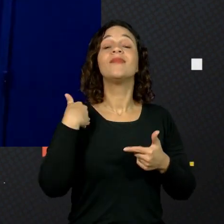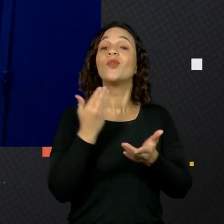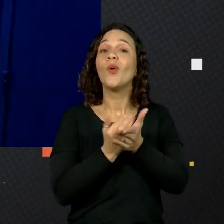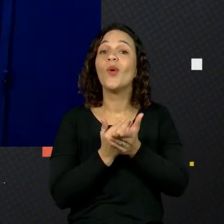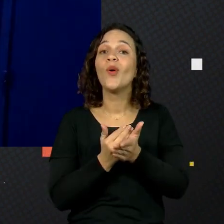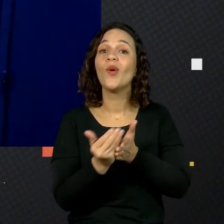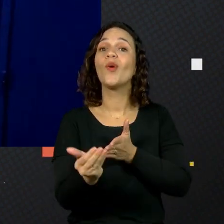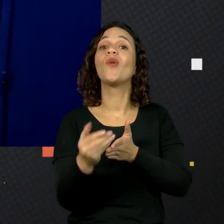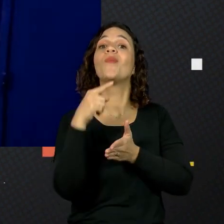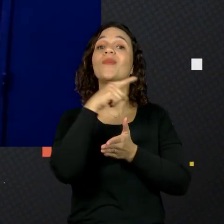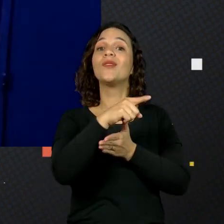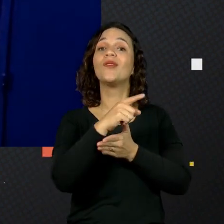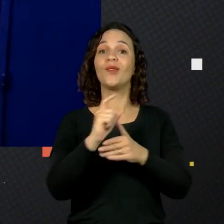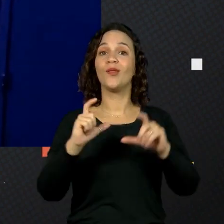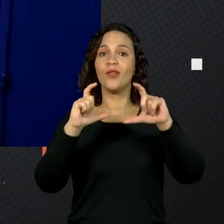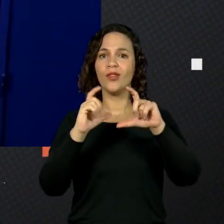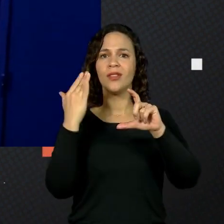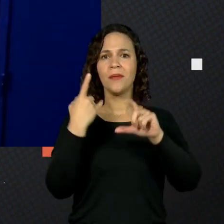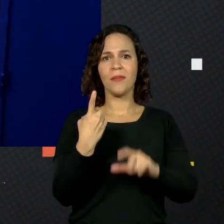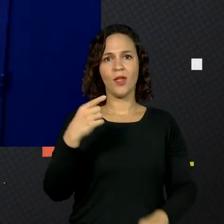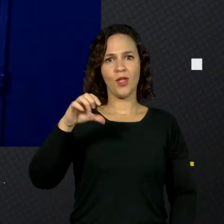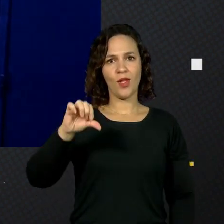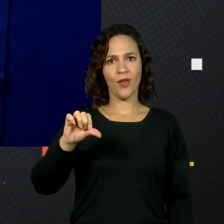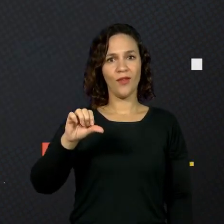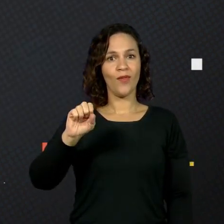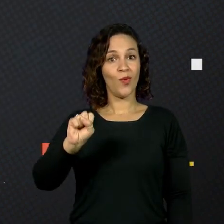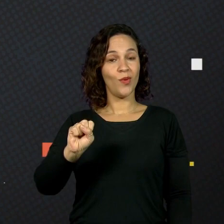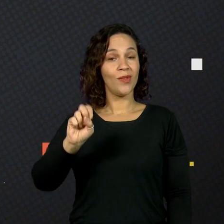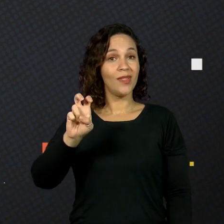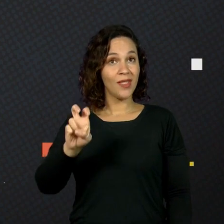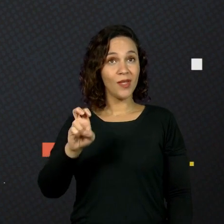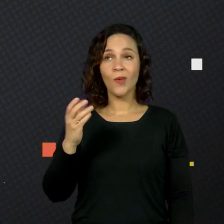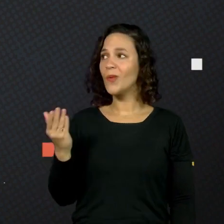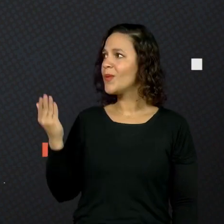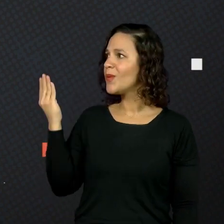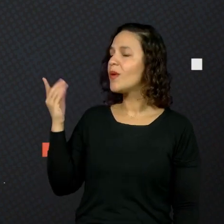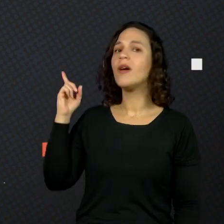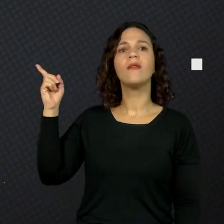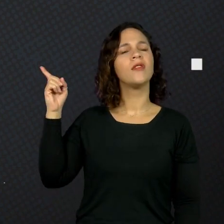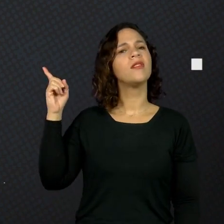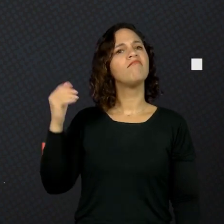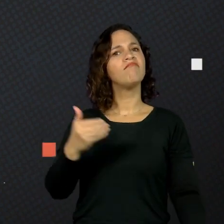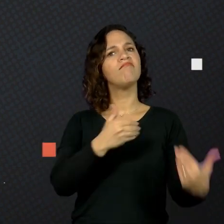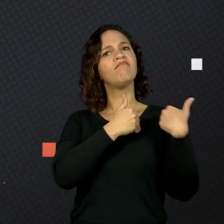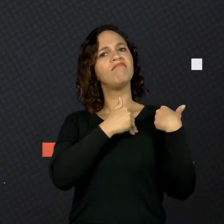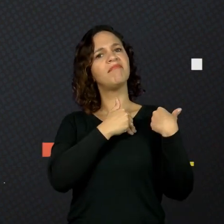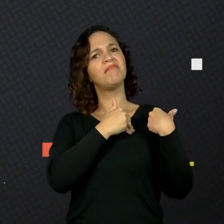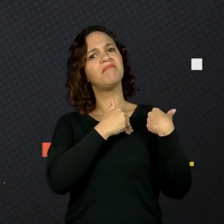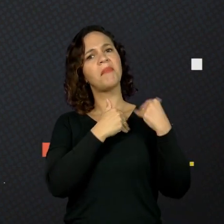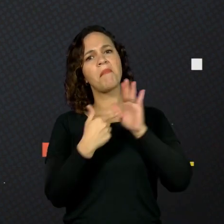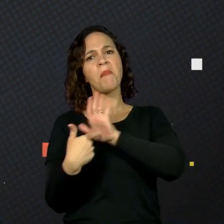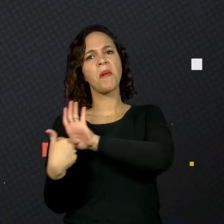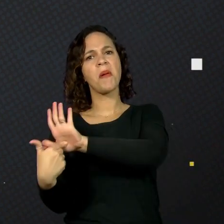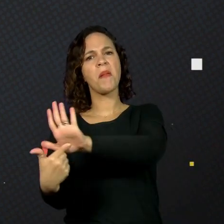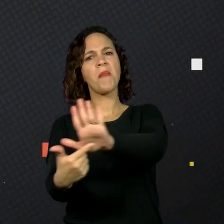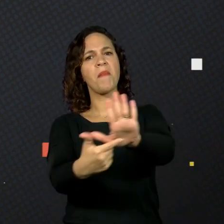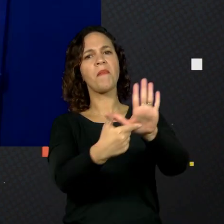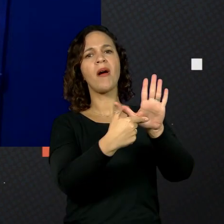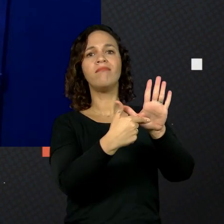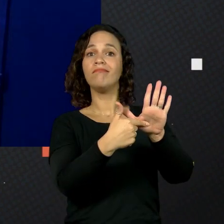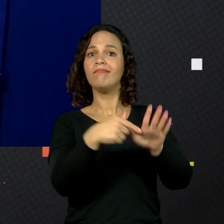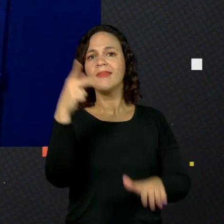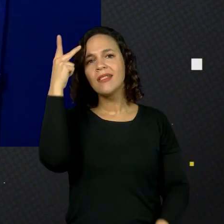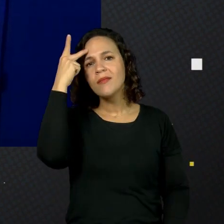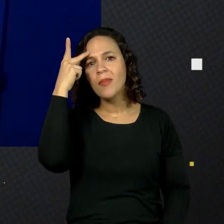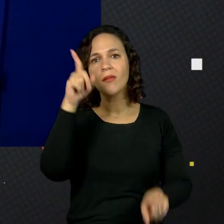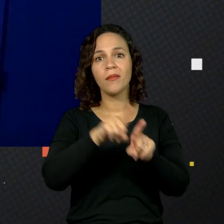LP Leci Brandão, em 1985, você foi o responsável de mostrar esse trabalho, né, para São Paulo e para o Brasil no